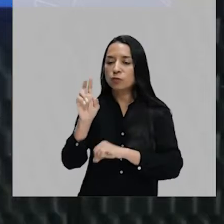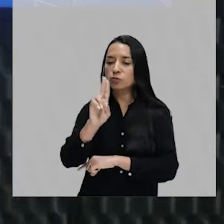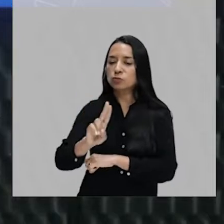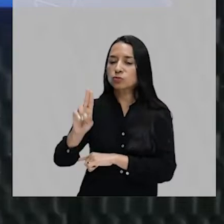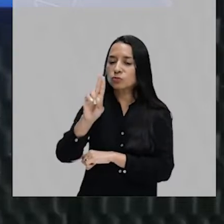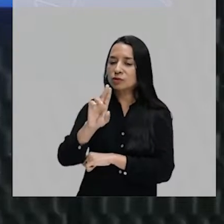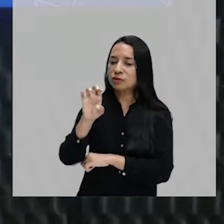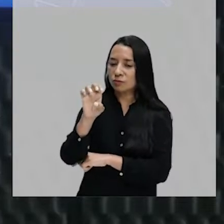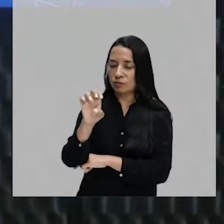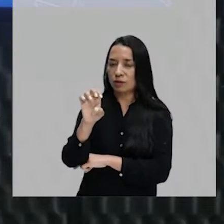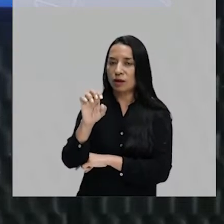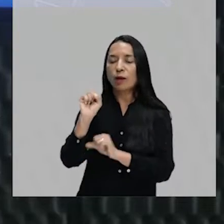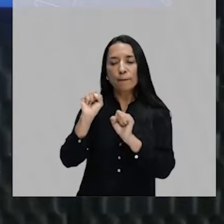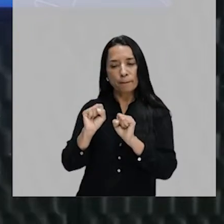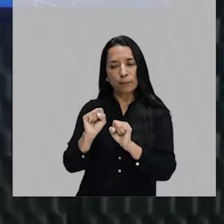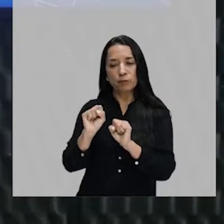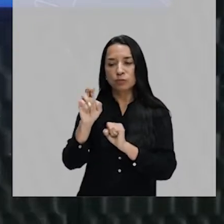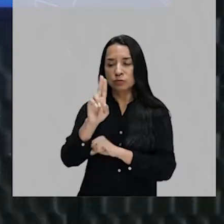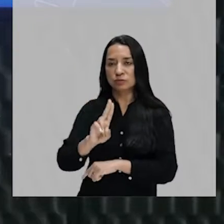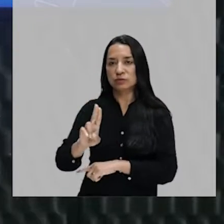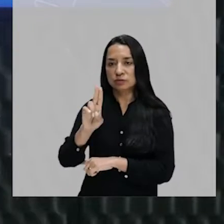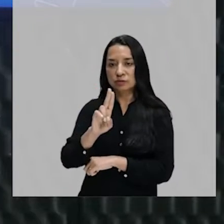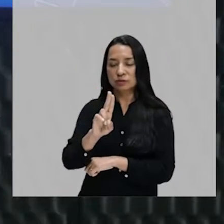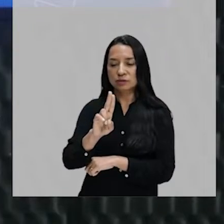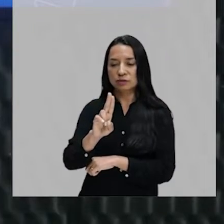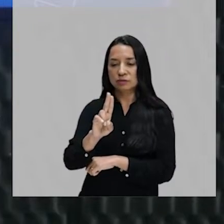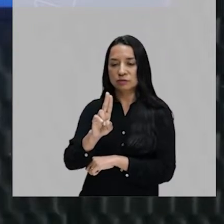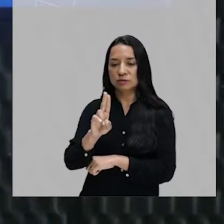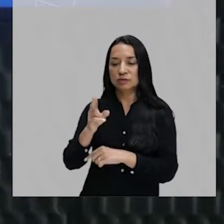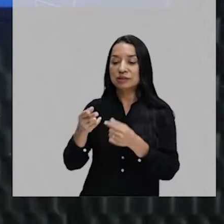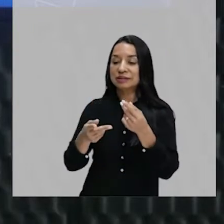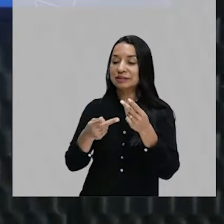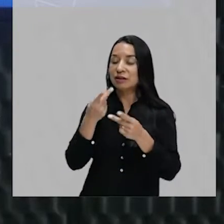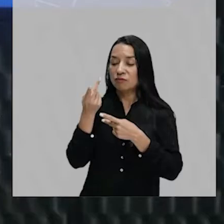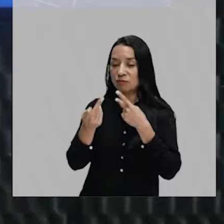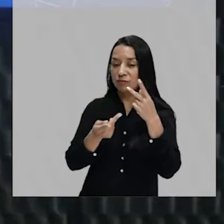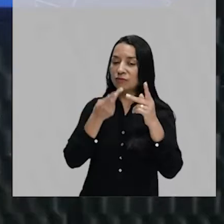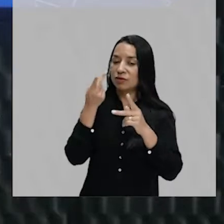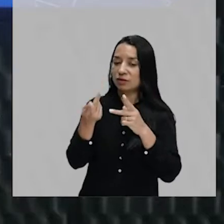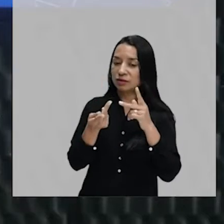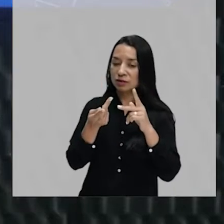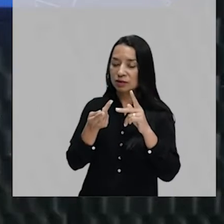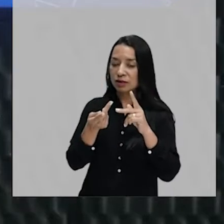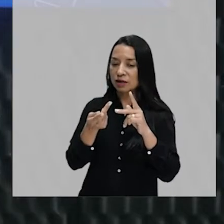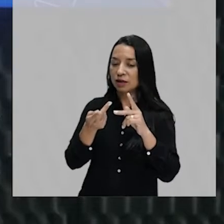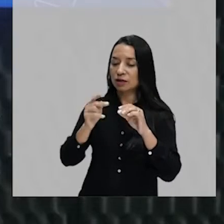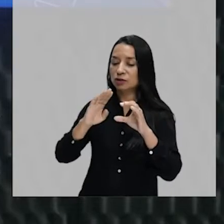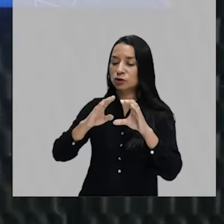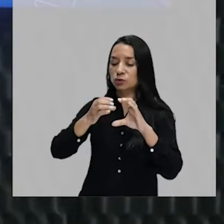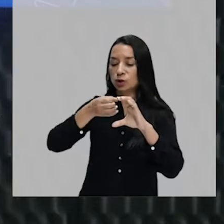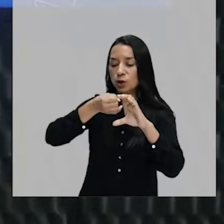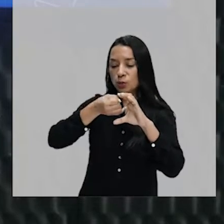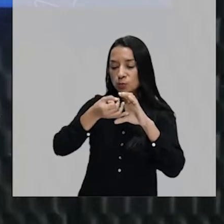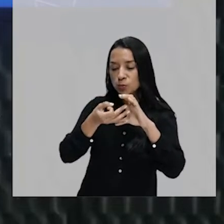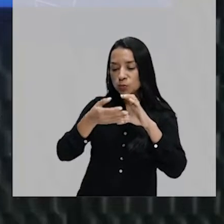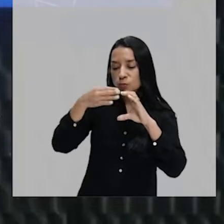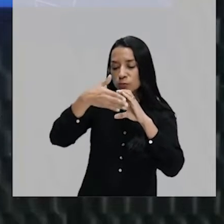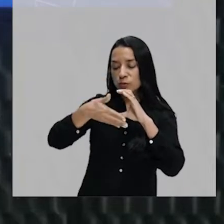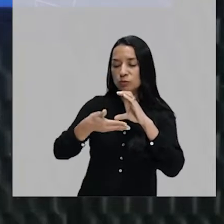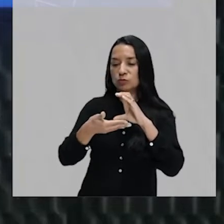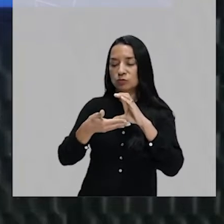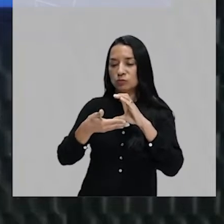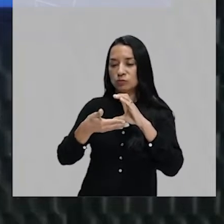é aqui quando eu quiser falar disso me conjuntos se não você não vai poder usar sabe porque